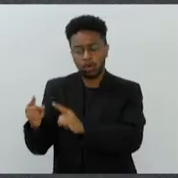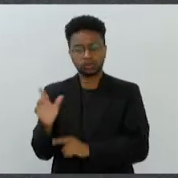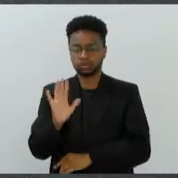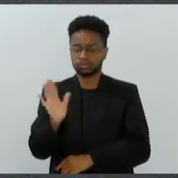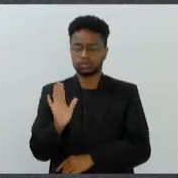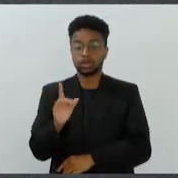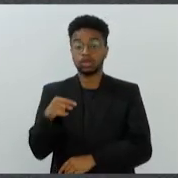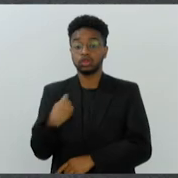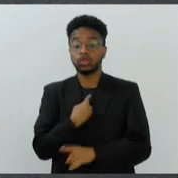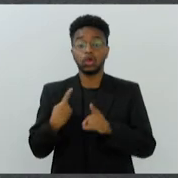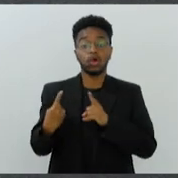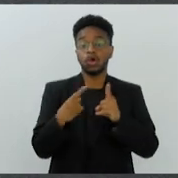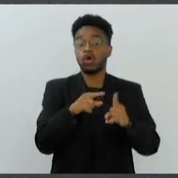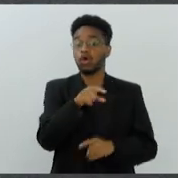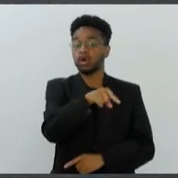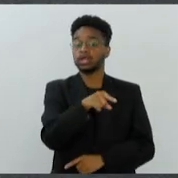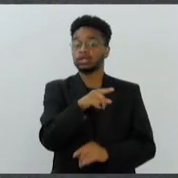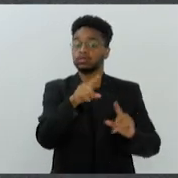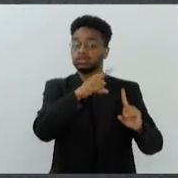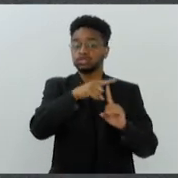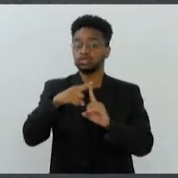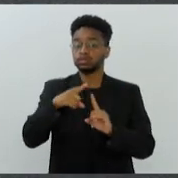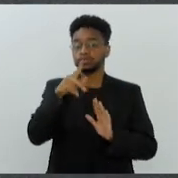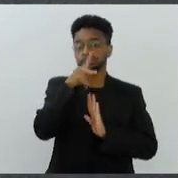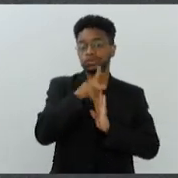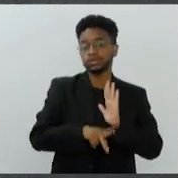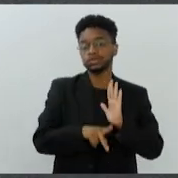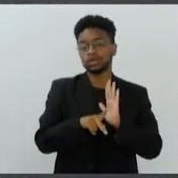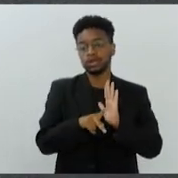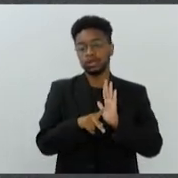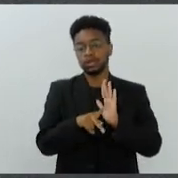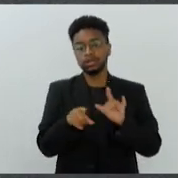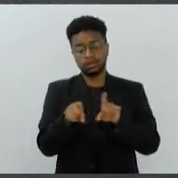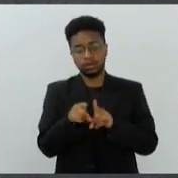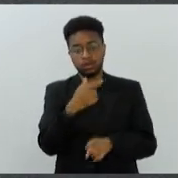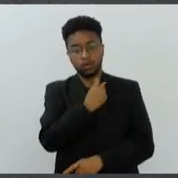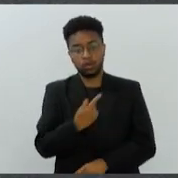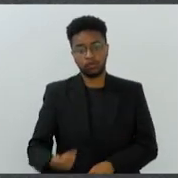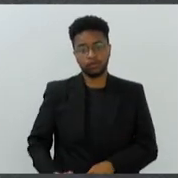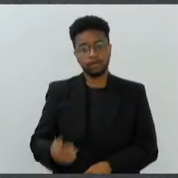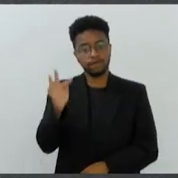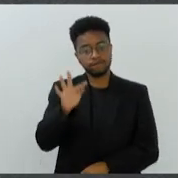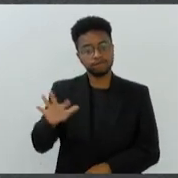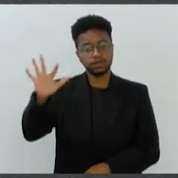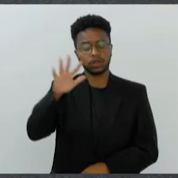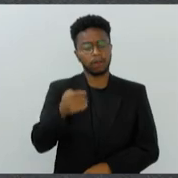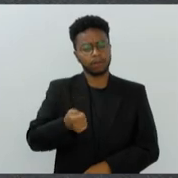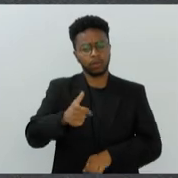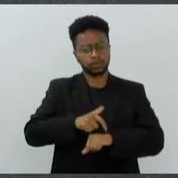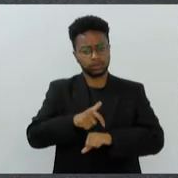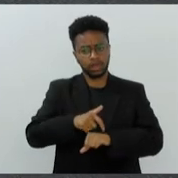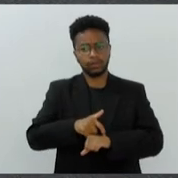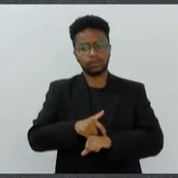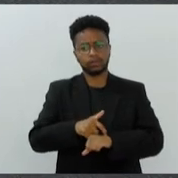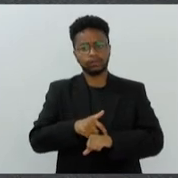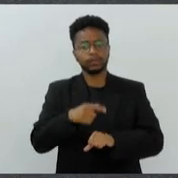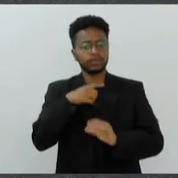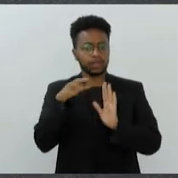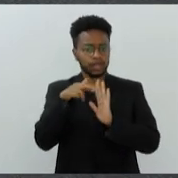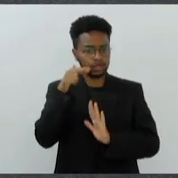nos opomos, sim, a outros projetos. Inclusive, o governo federal recentemente tomou uma